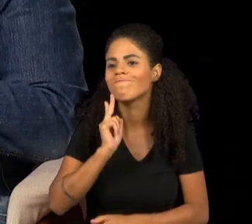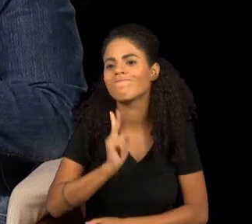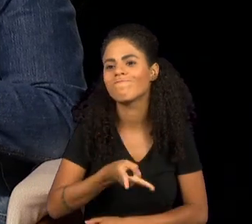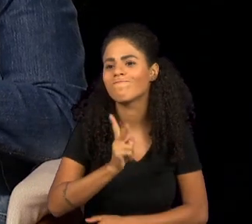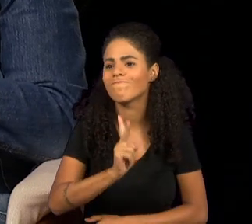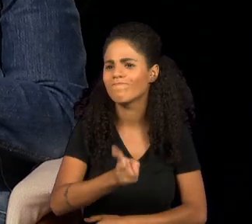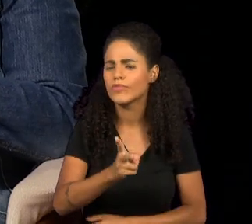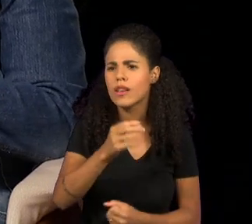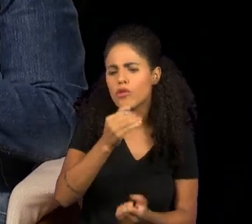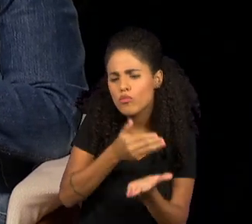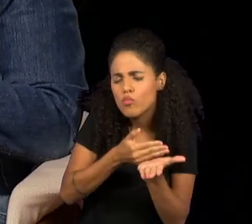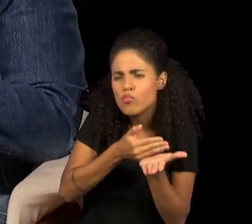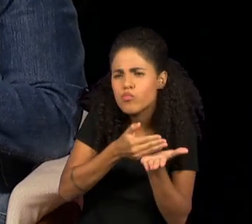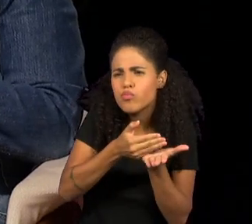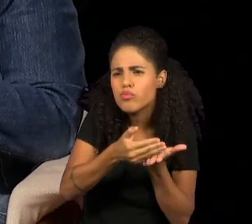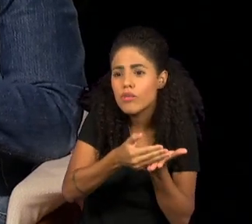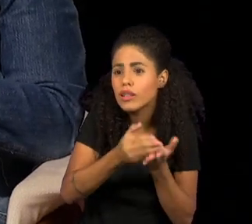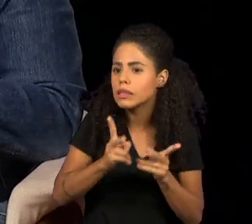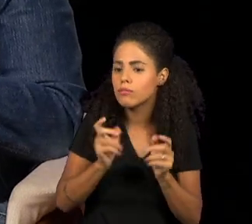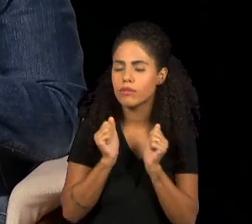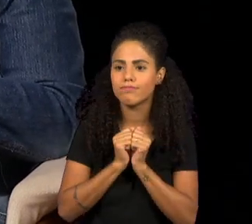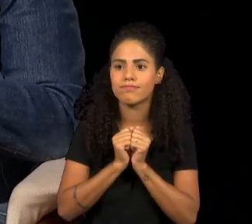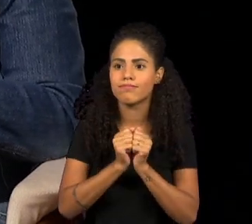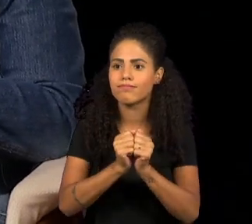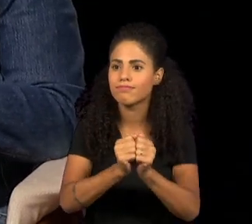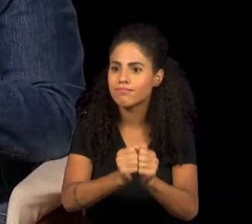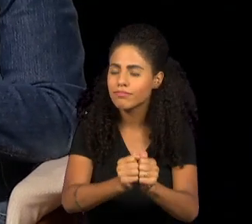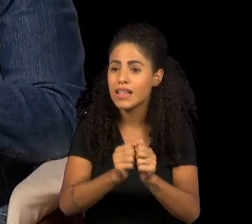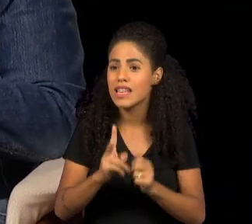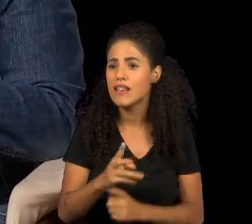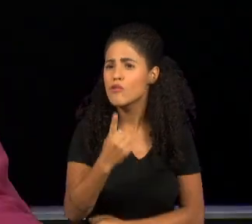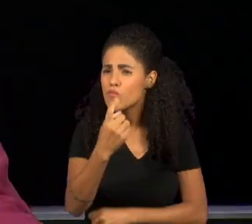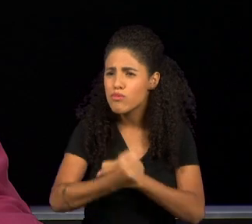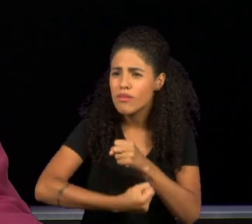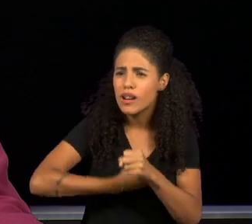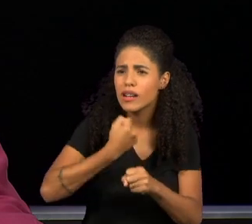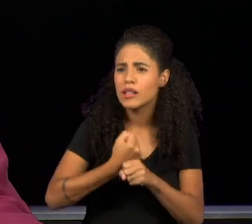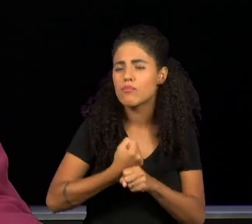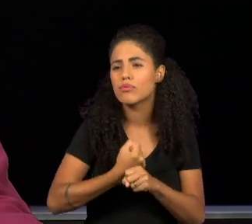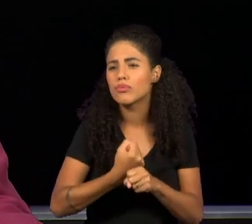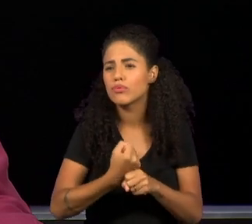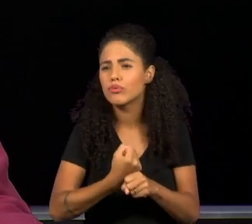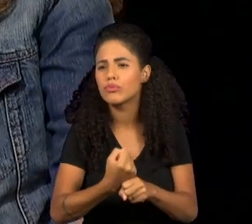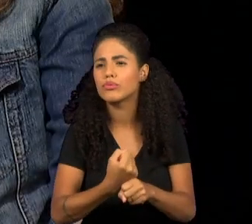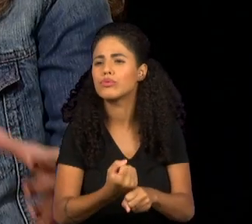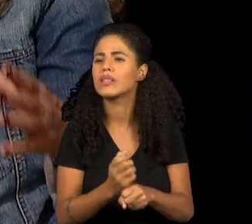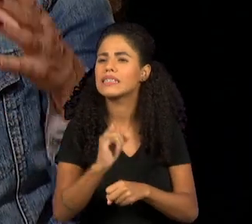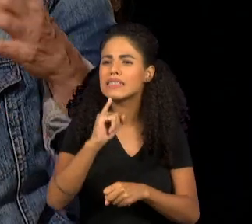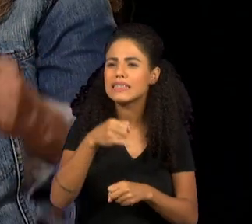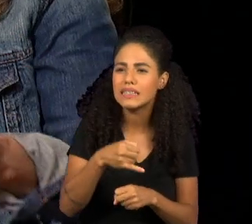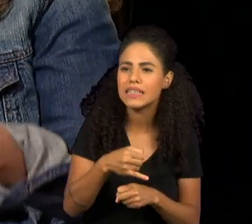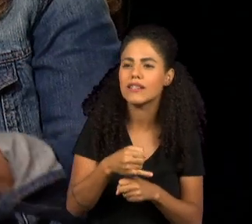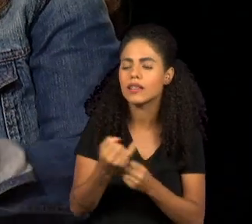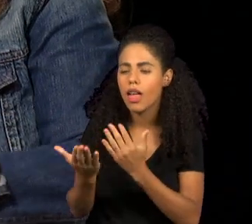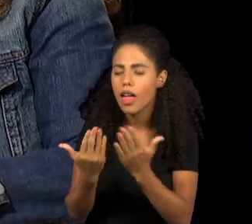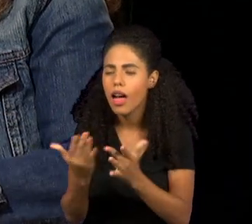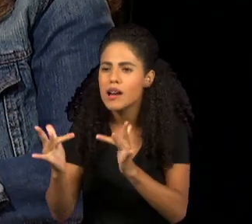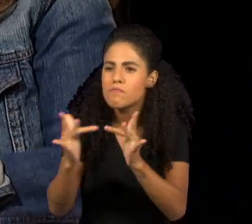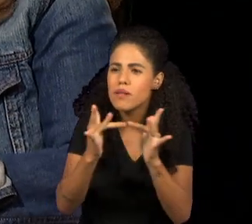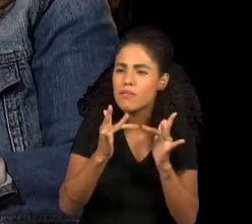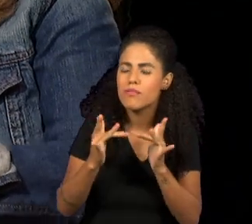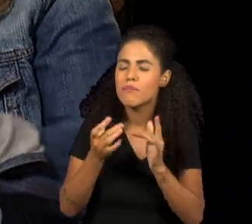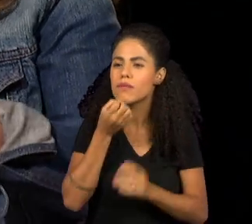chegou. E a gente ficou um ano praticamente namorando, sabe? E esse encontro da gente, acho que deu